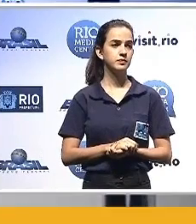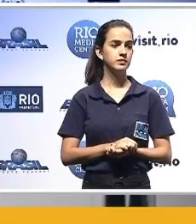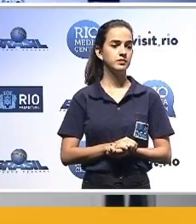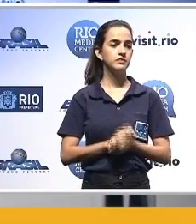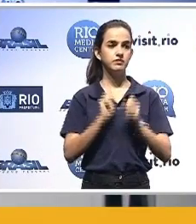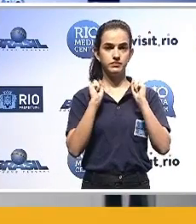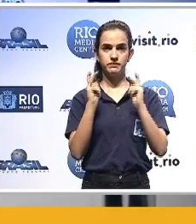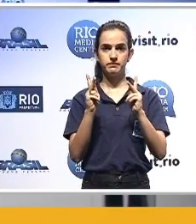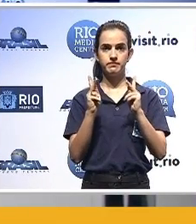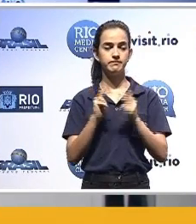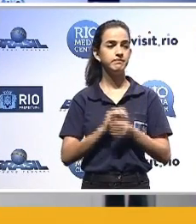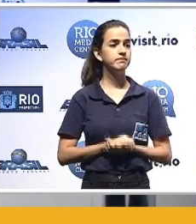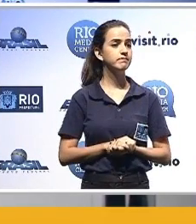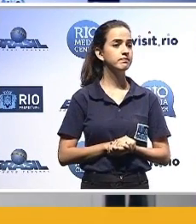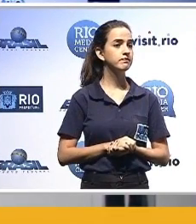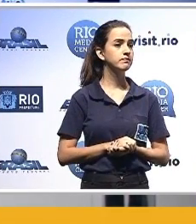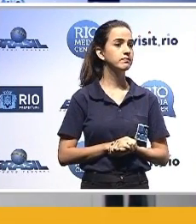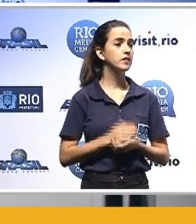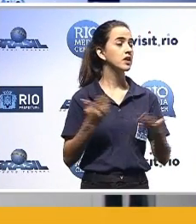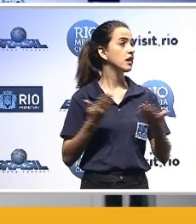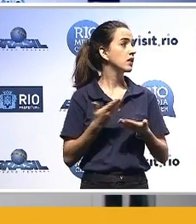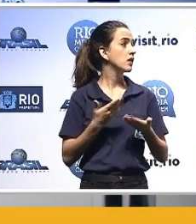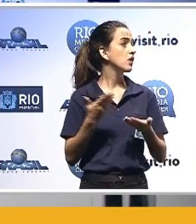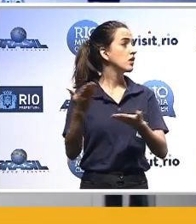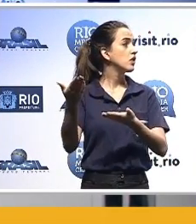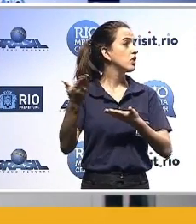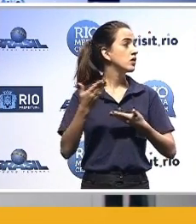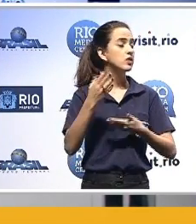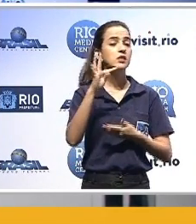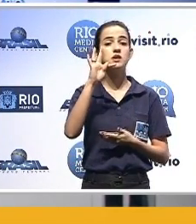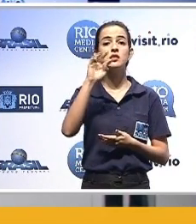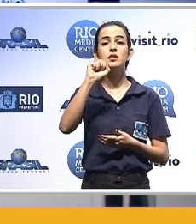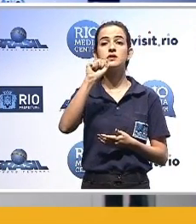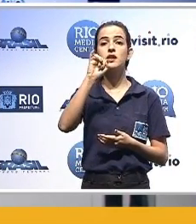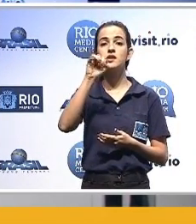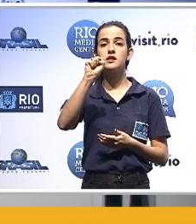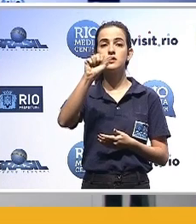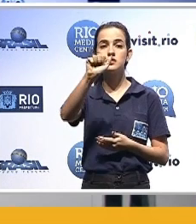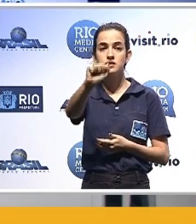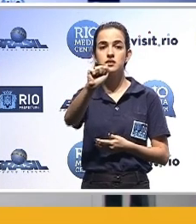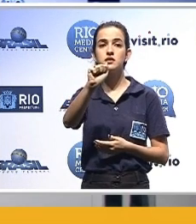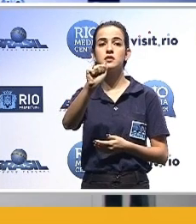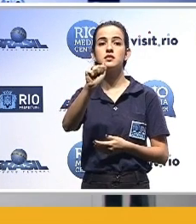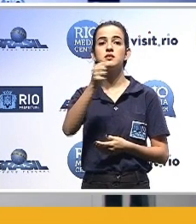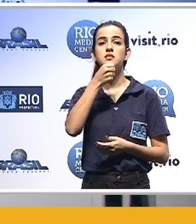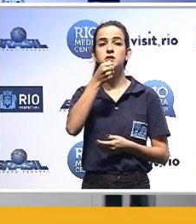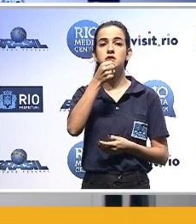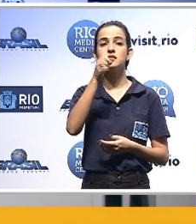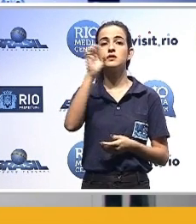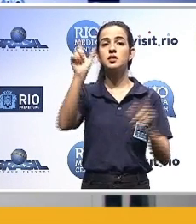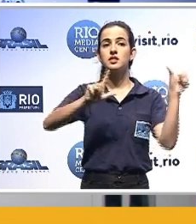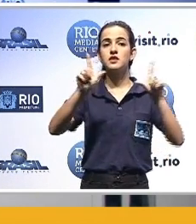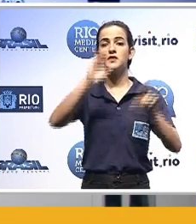Ok? Vamos chamar a jornalista Thaís Araújo, da TV Brasil.